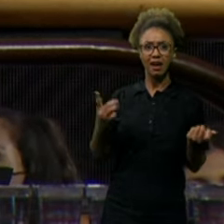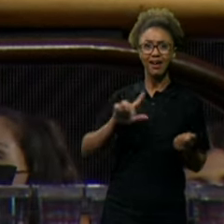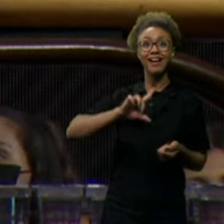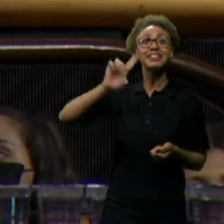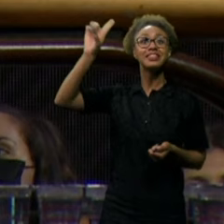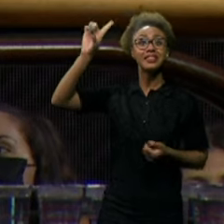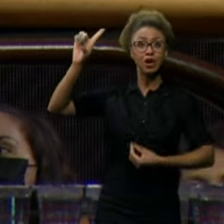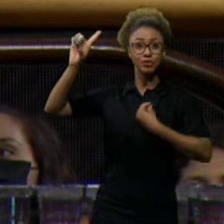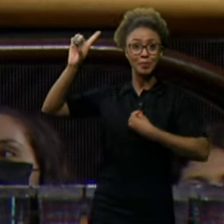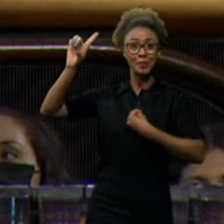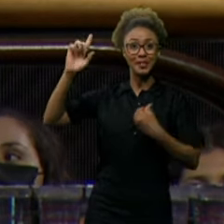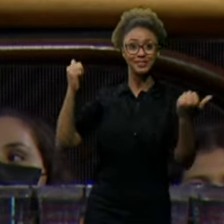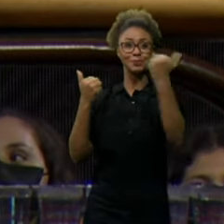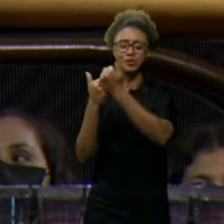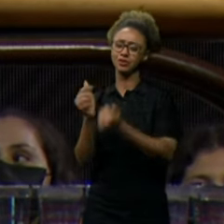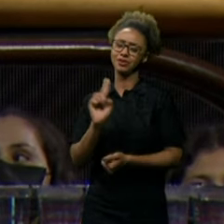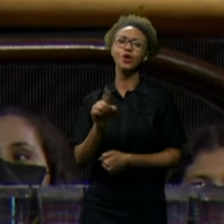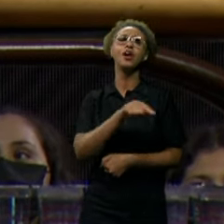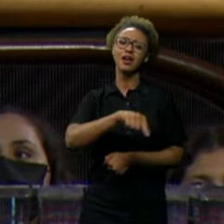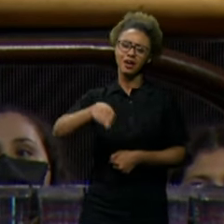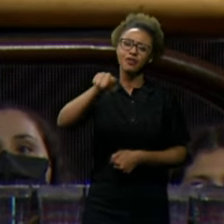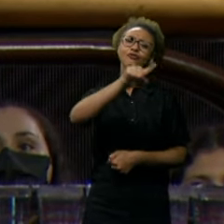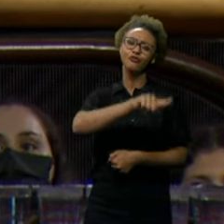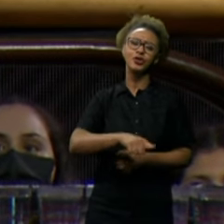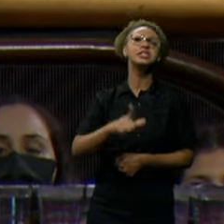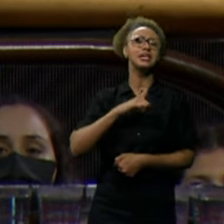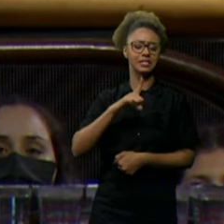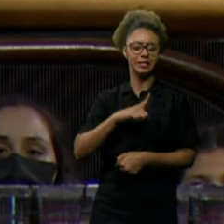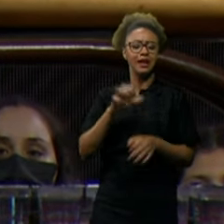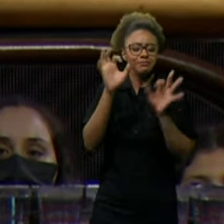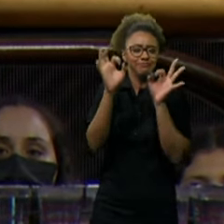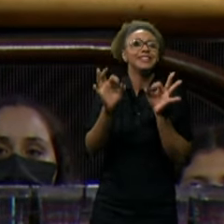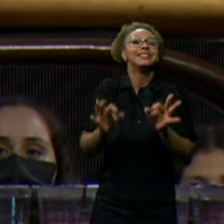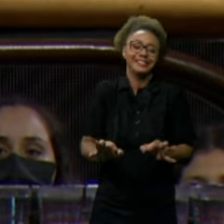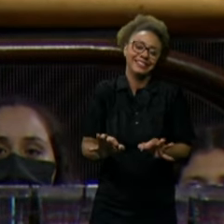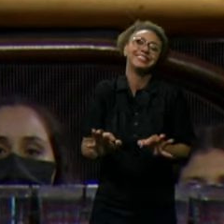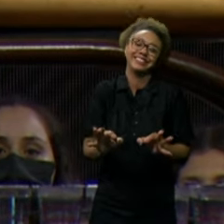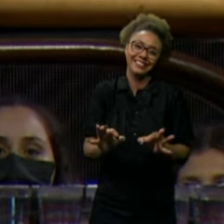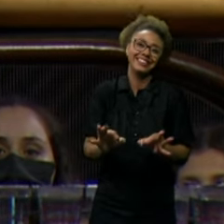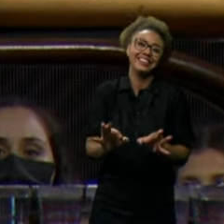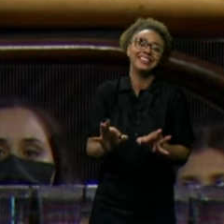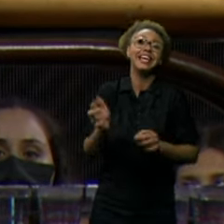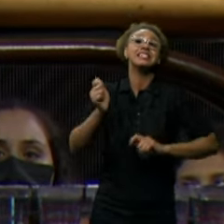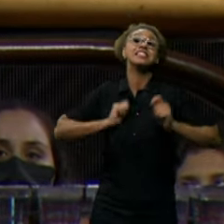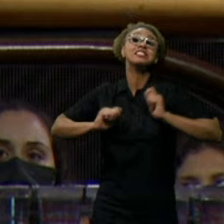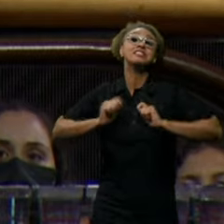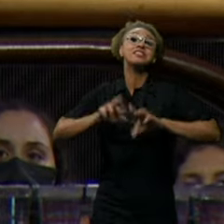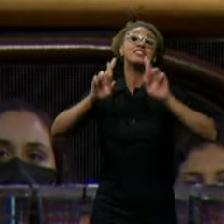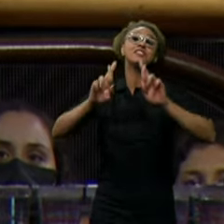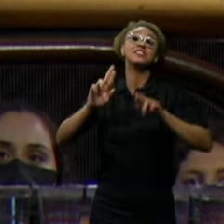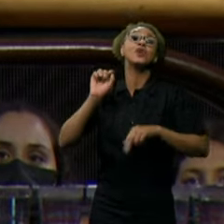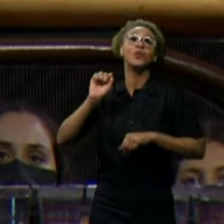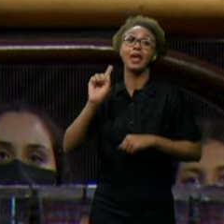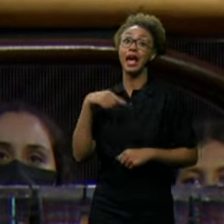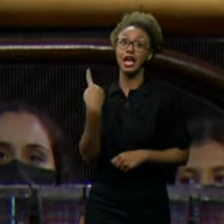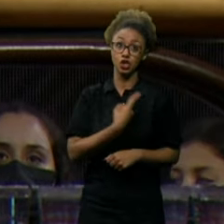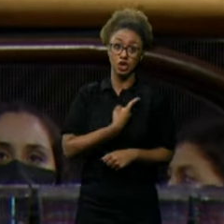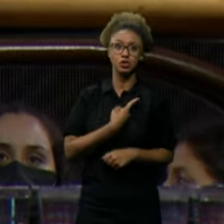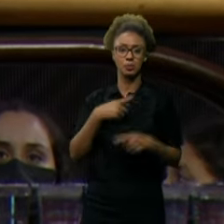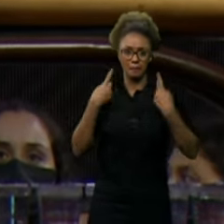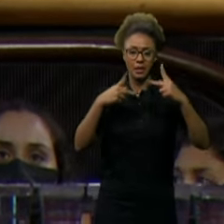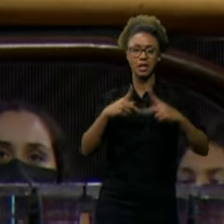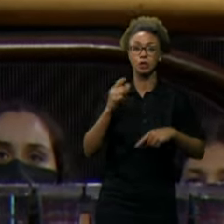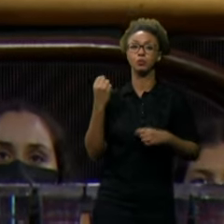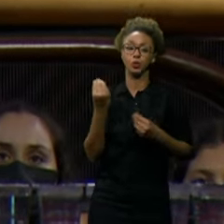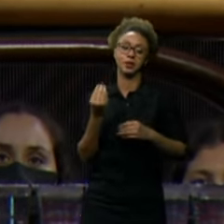né e eu sei que vocês têm a expectativa o corrigido eu só falo isso aqui porque é uma realidade nossa né Tem gente que se